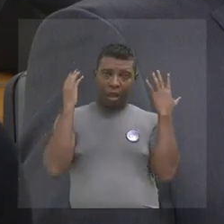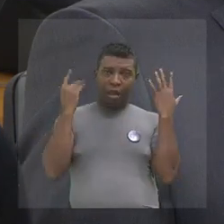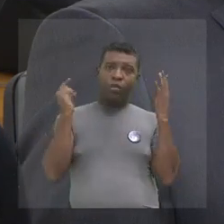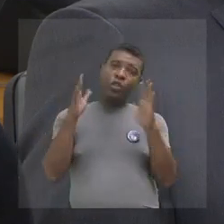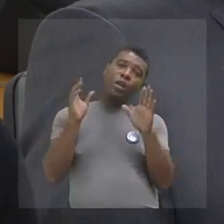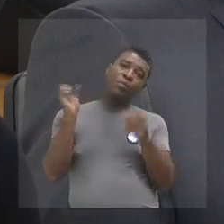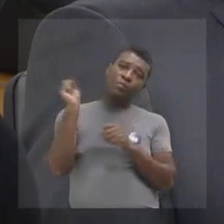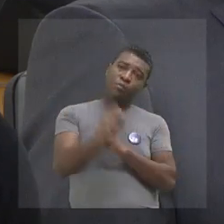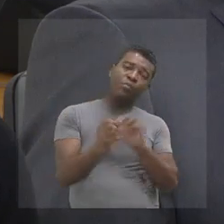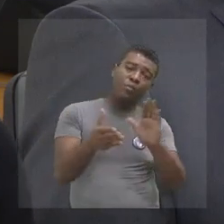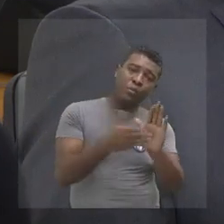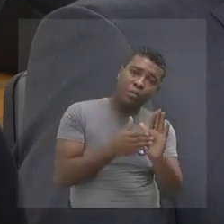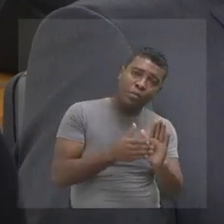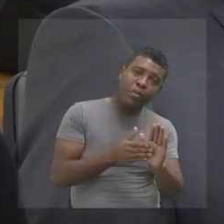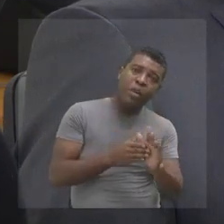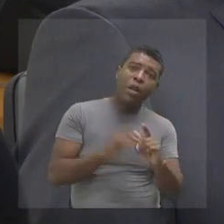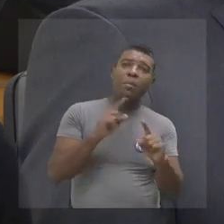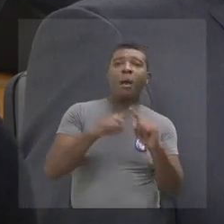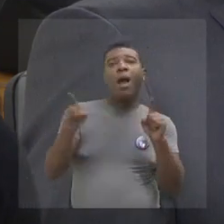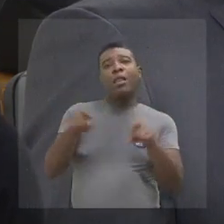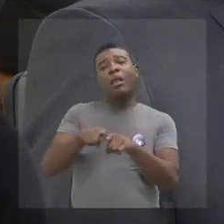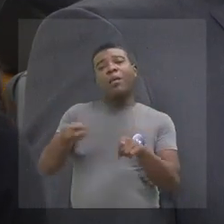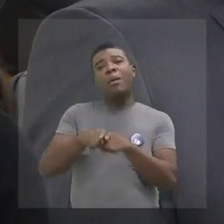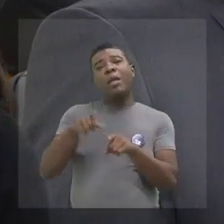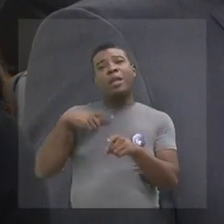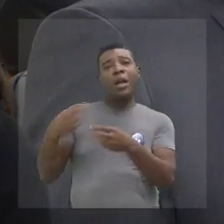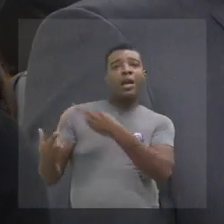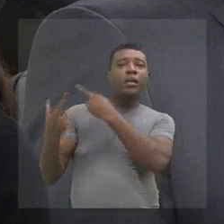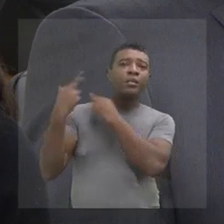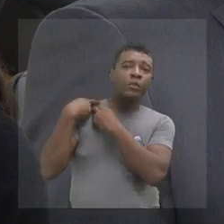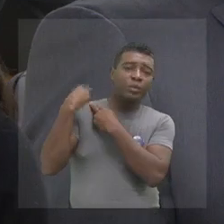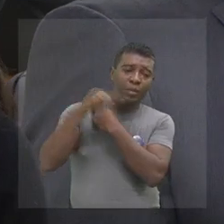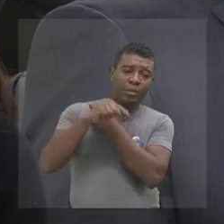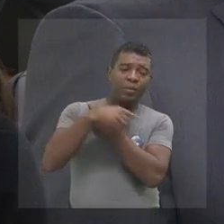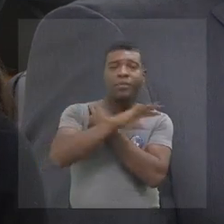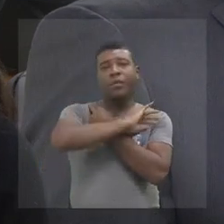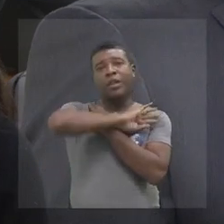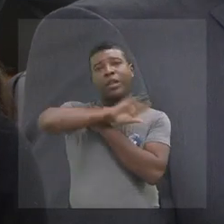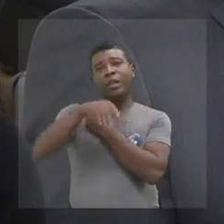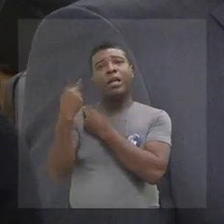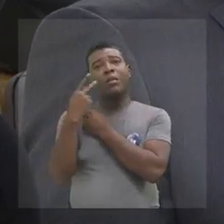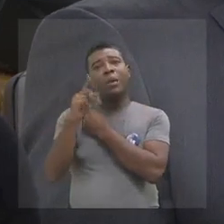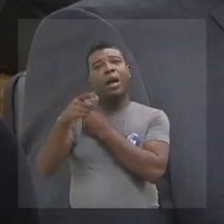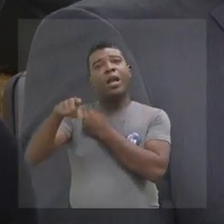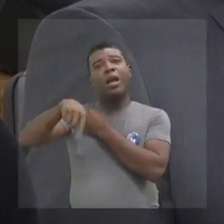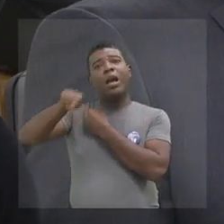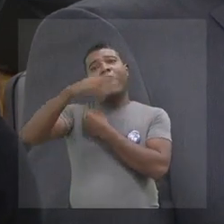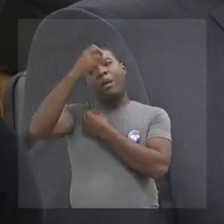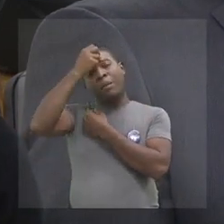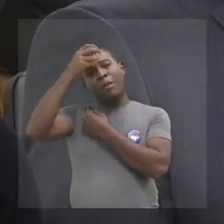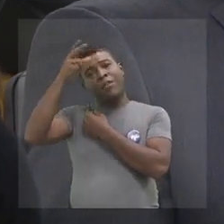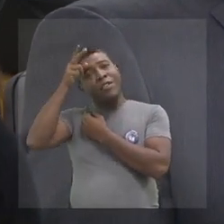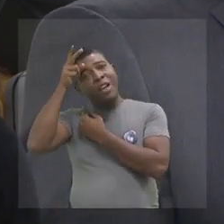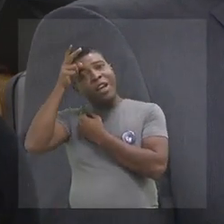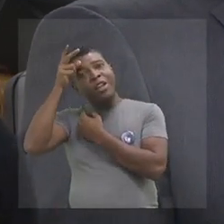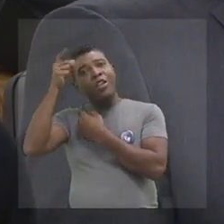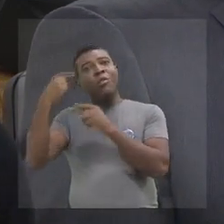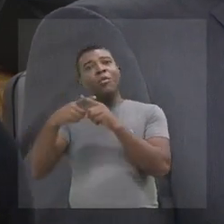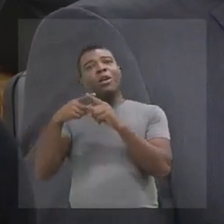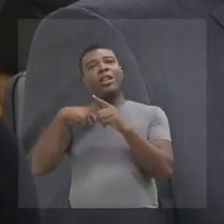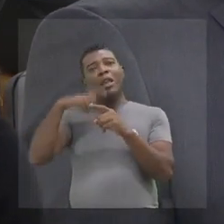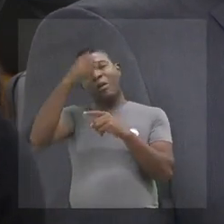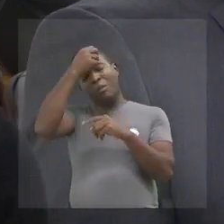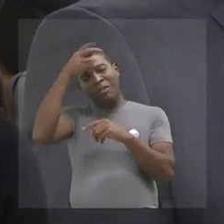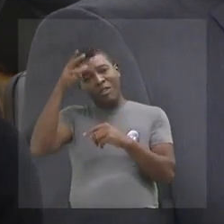apostas né nós sabemos também a responsabilidade que isso traz para os prefeitos né Nós temos diversos prefeitos com ações